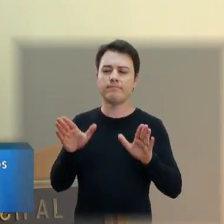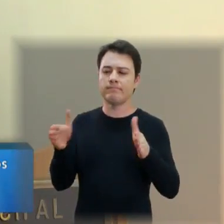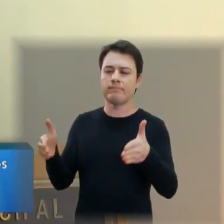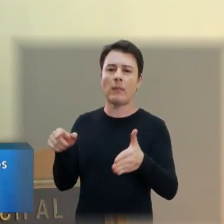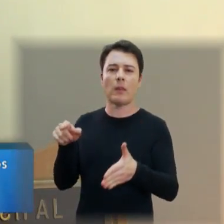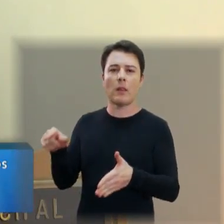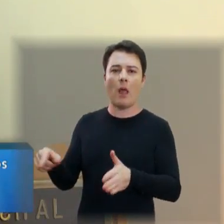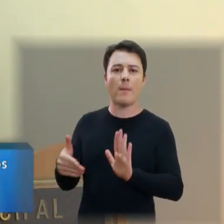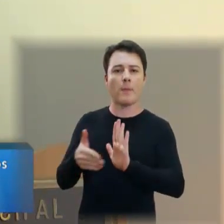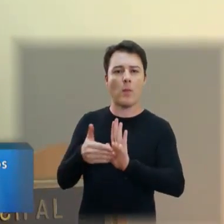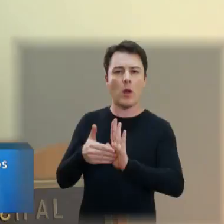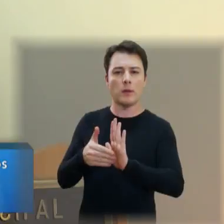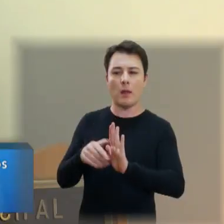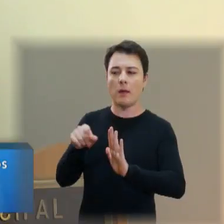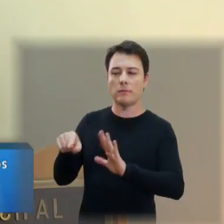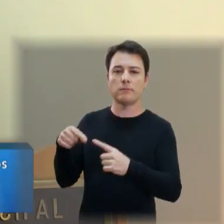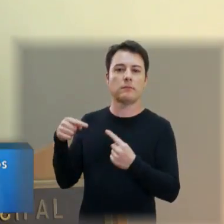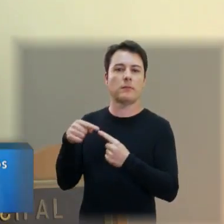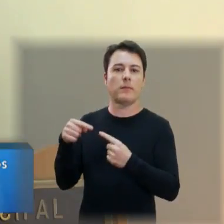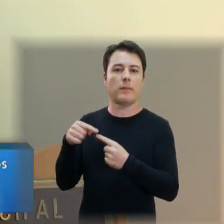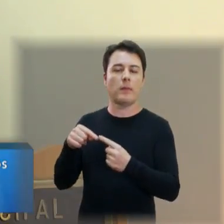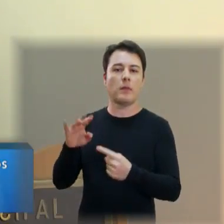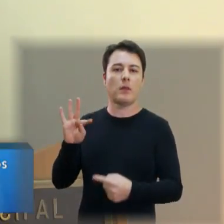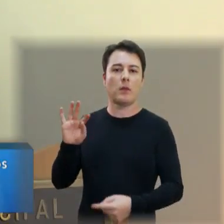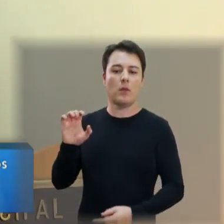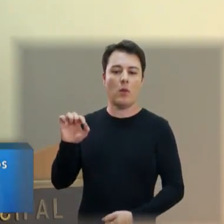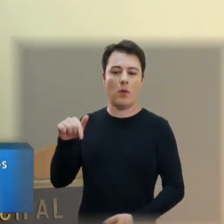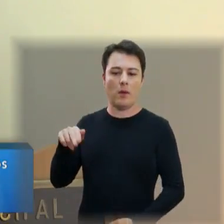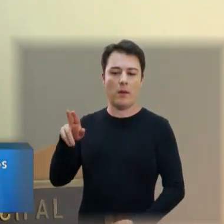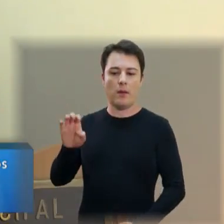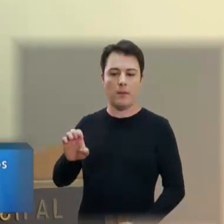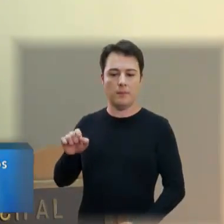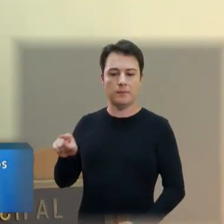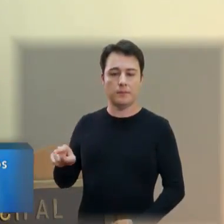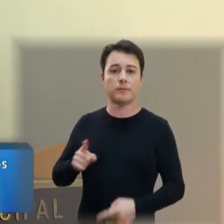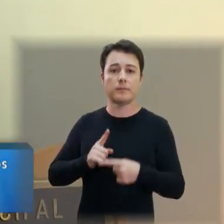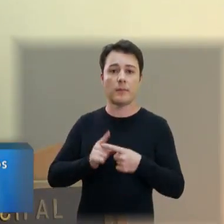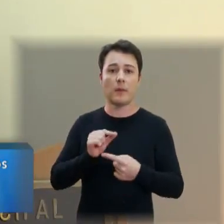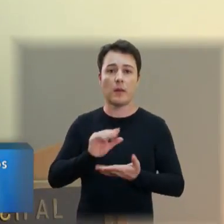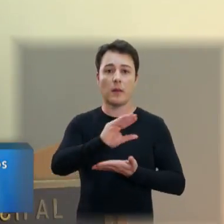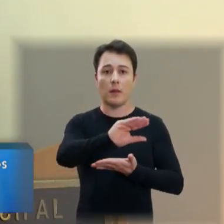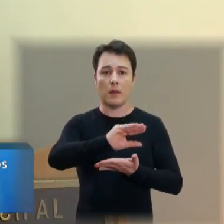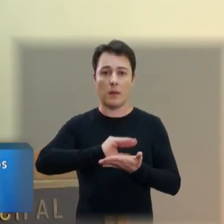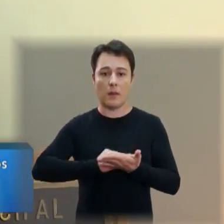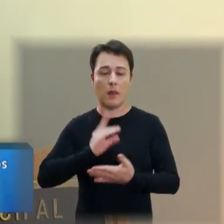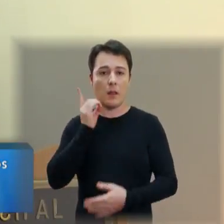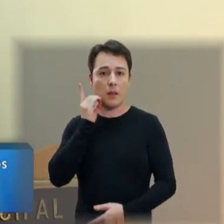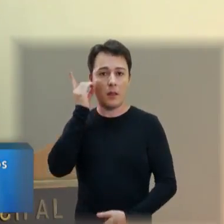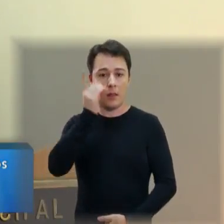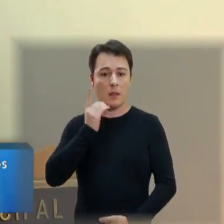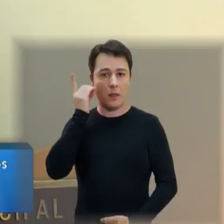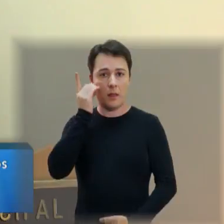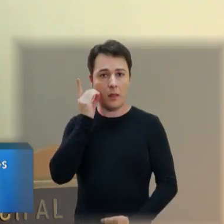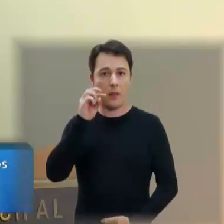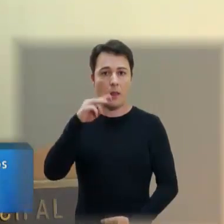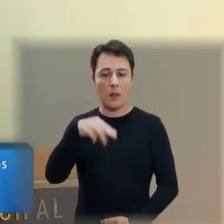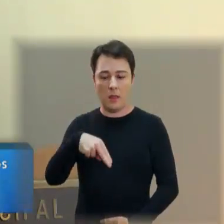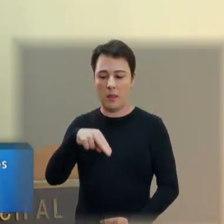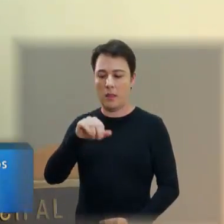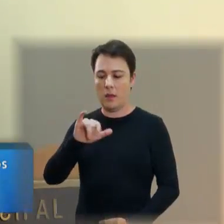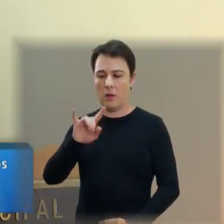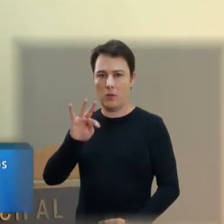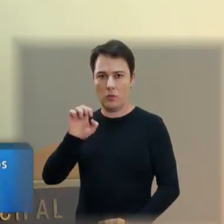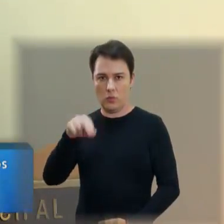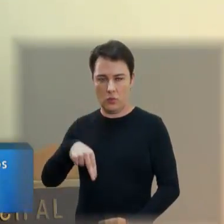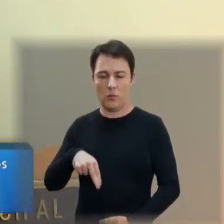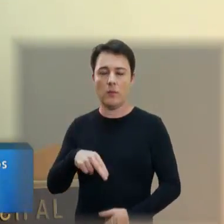presente propositura, referente à programação de emenda parlamentar de autoria do deputado federal Newton Tato, do PT